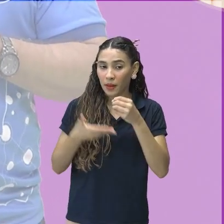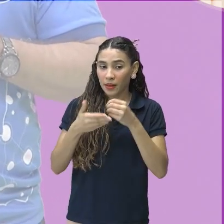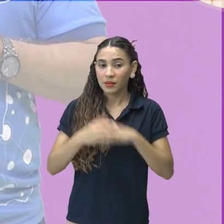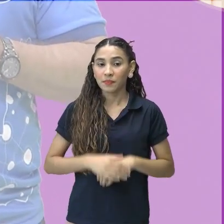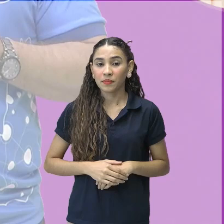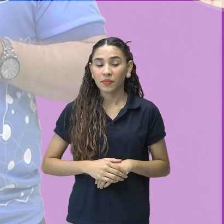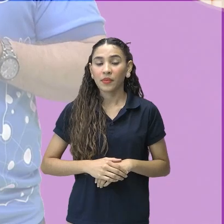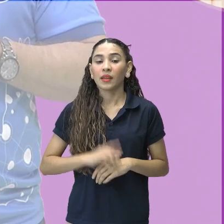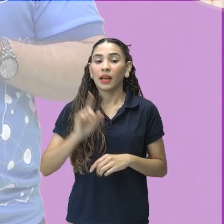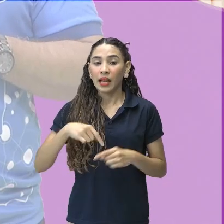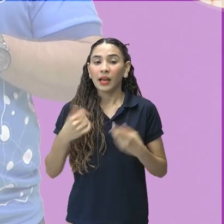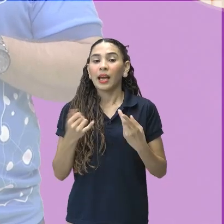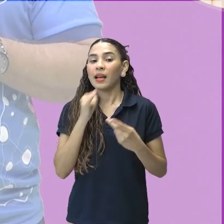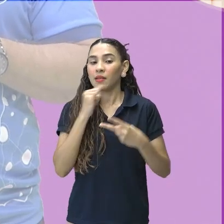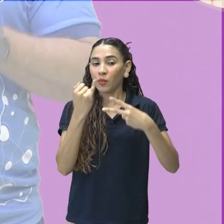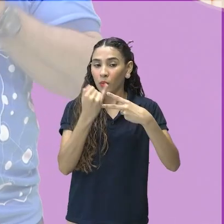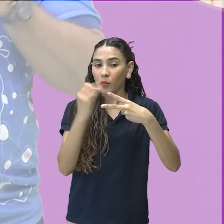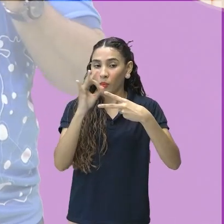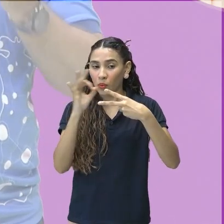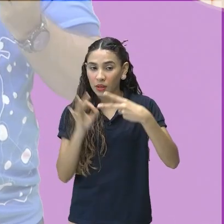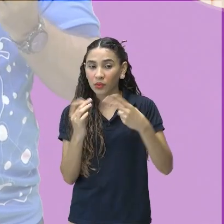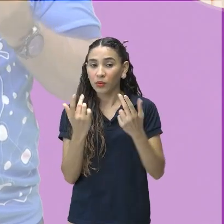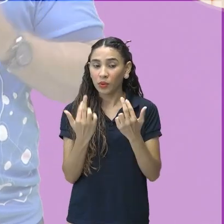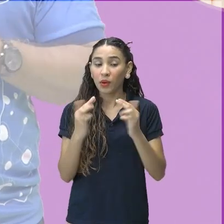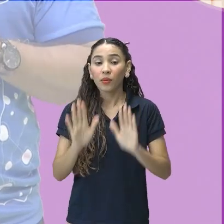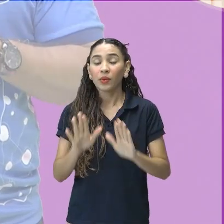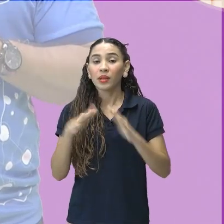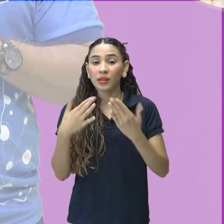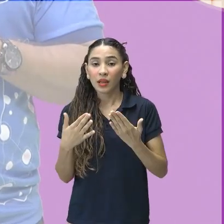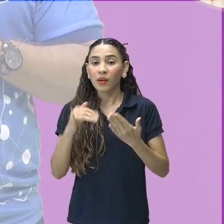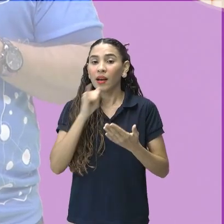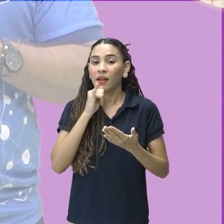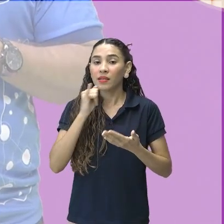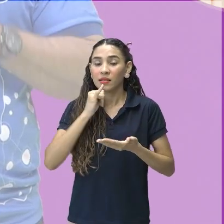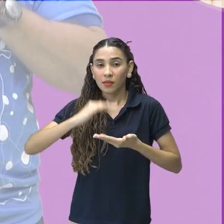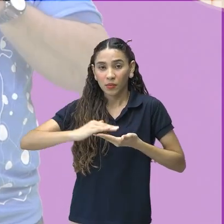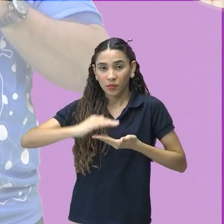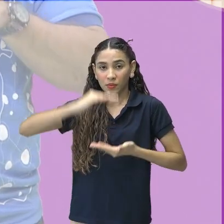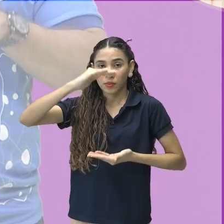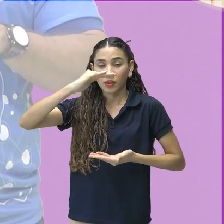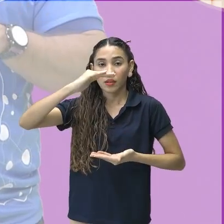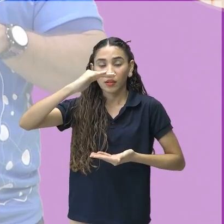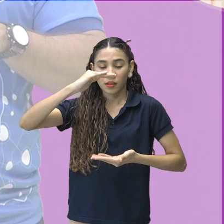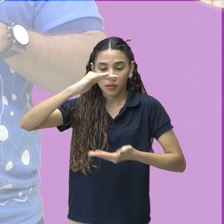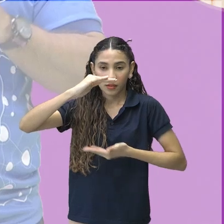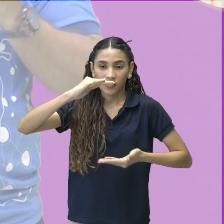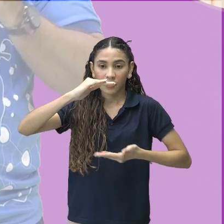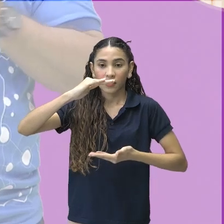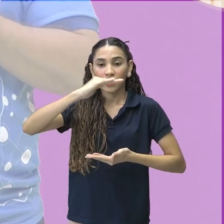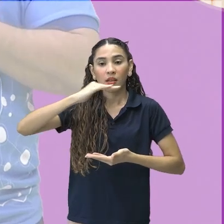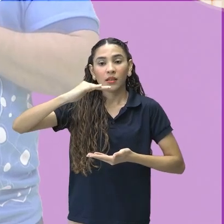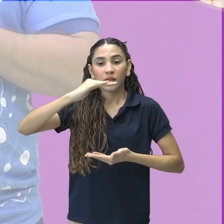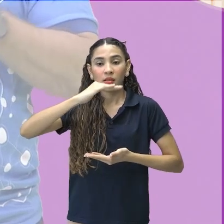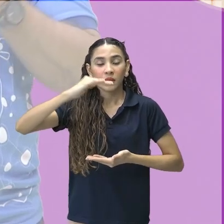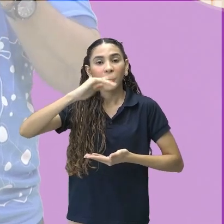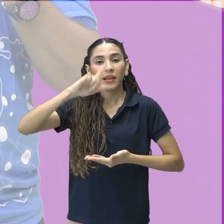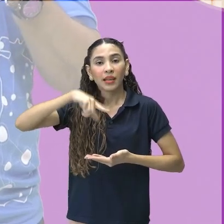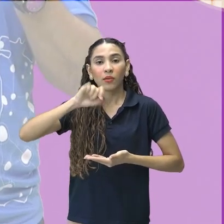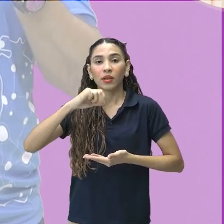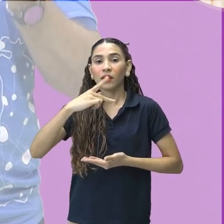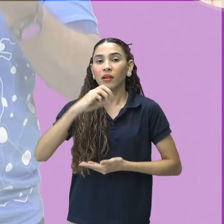que são polígonos iguais. Então, o prisma ele vai possuir uma base em cima e uma base embaixo, que